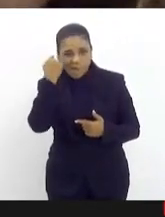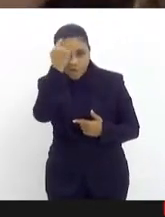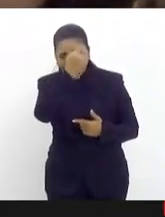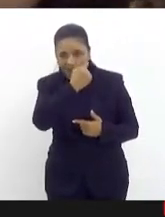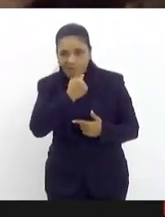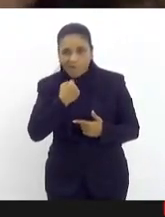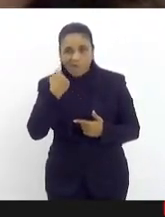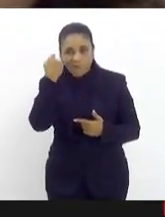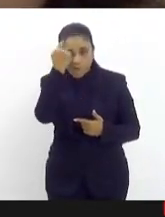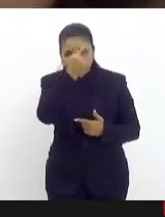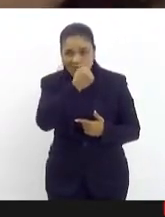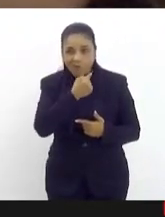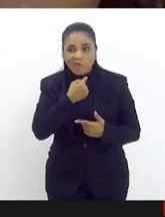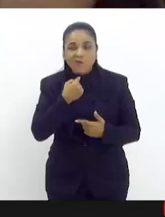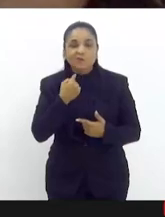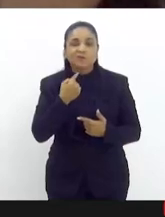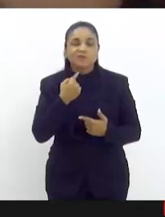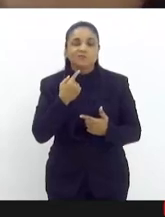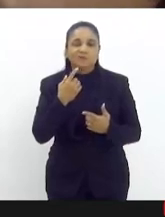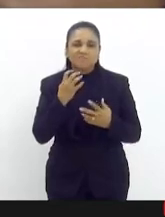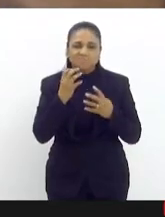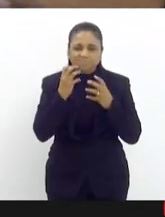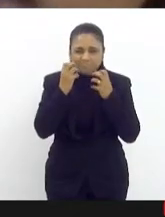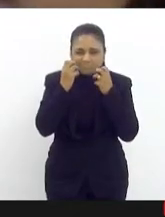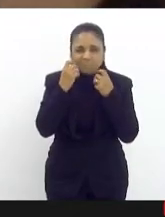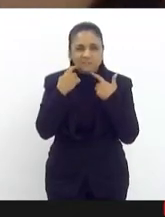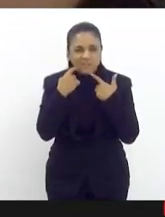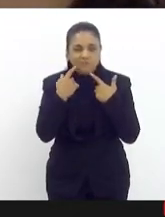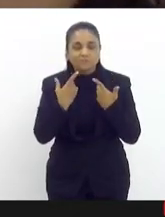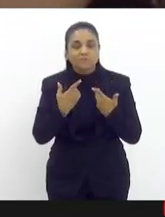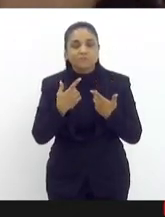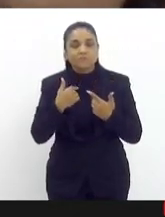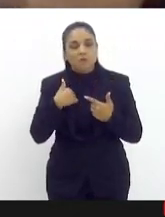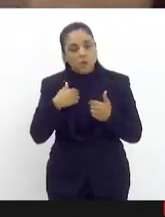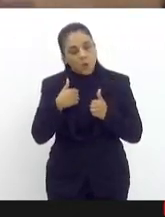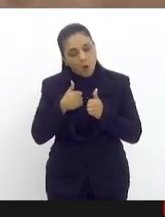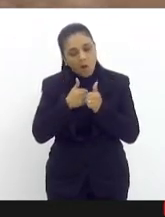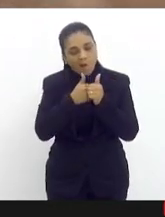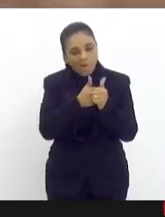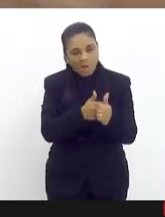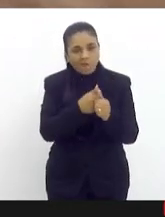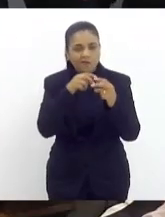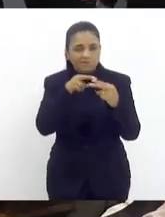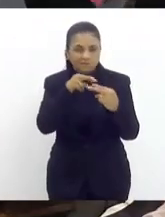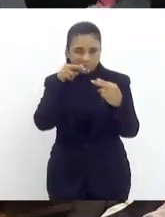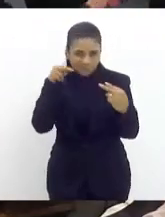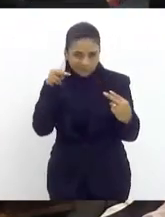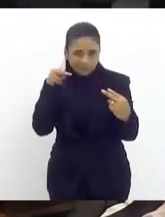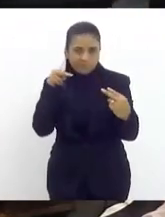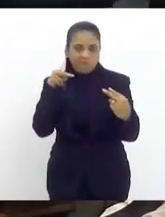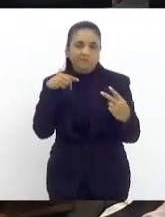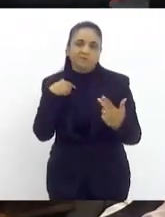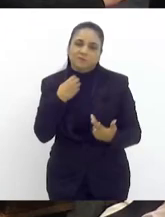vocês aparece um pouco combalido, mas acompanho aqui a sessão remotamente.